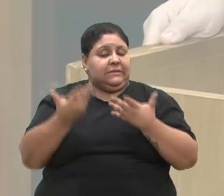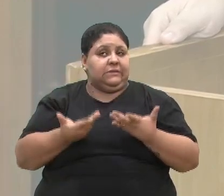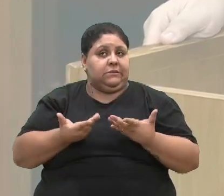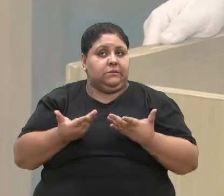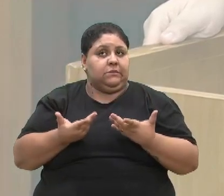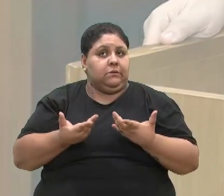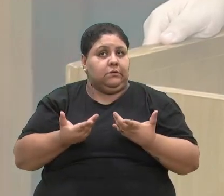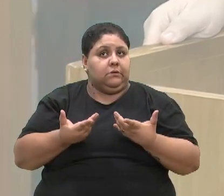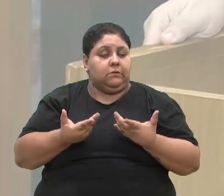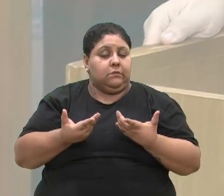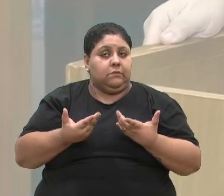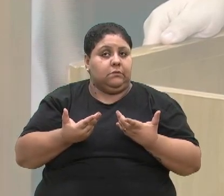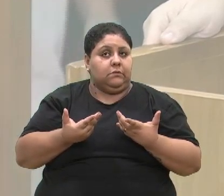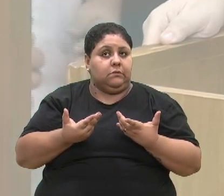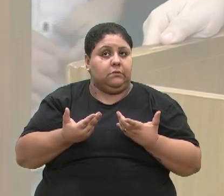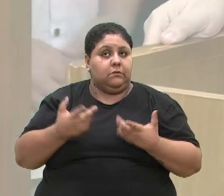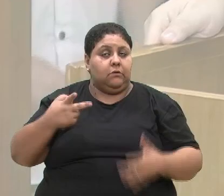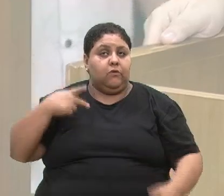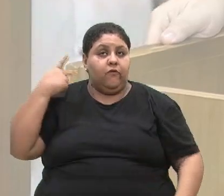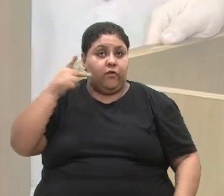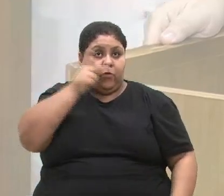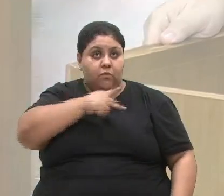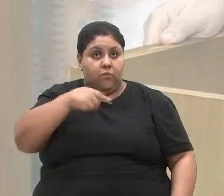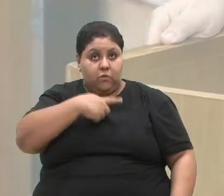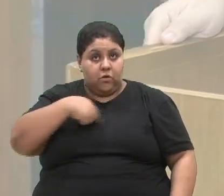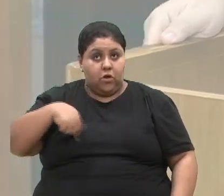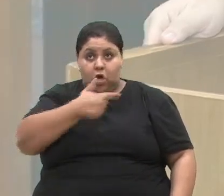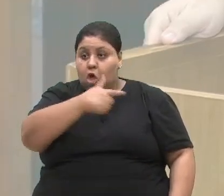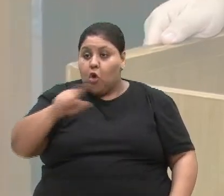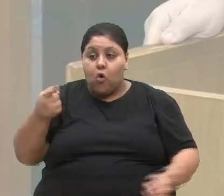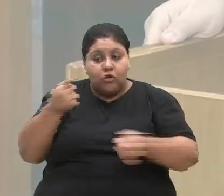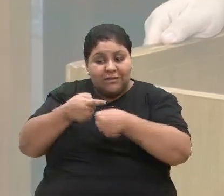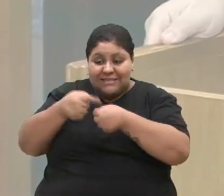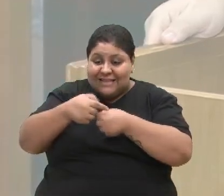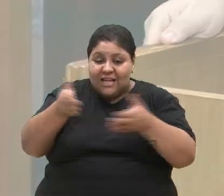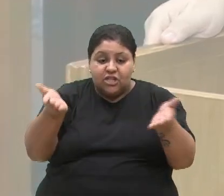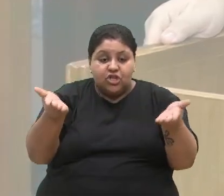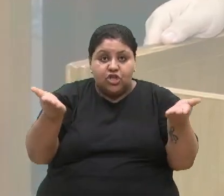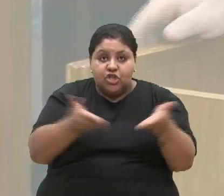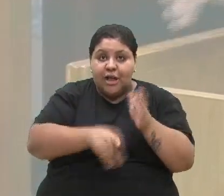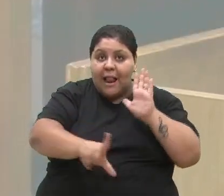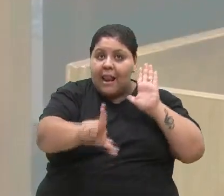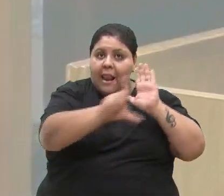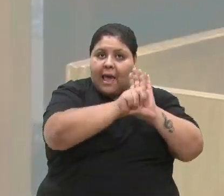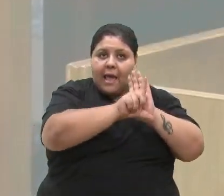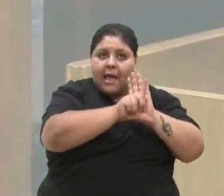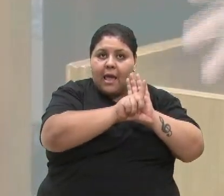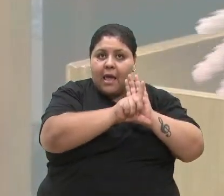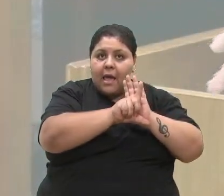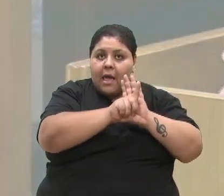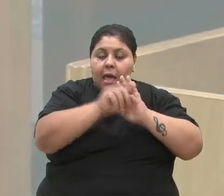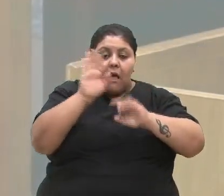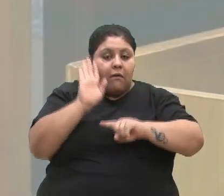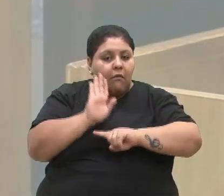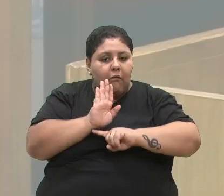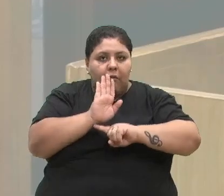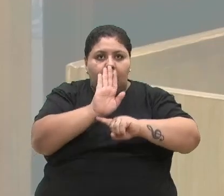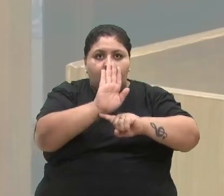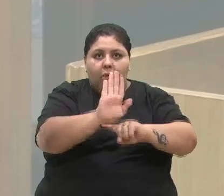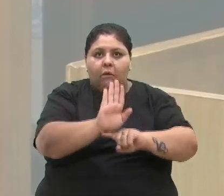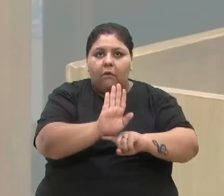além de tudo, vereador Zanquim, em outras cidades já é lei, já funciona e já beneficia